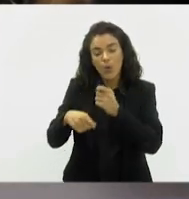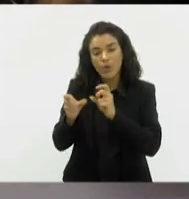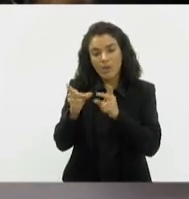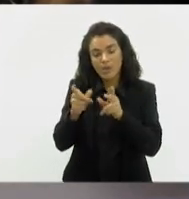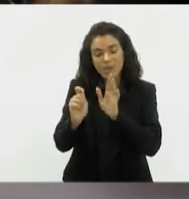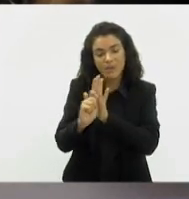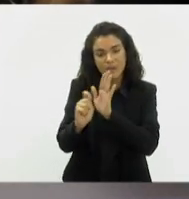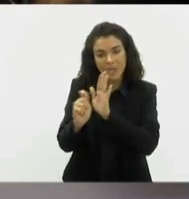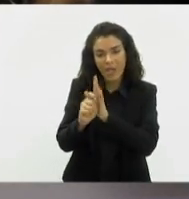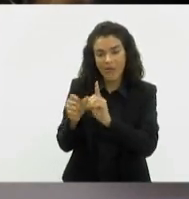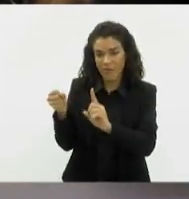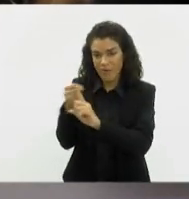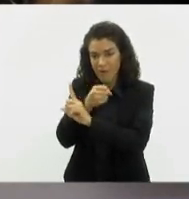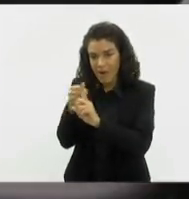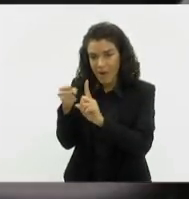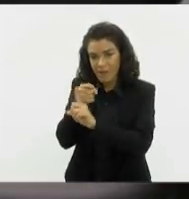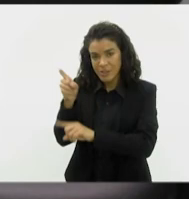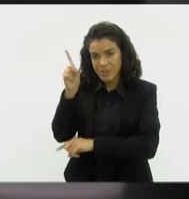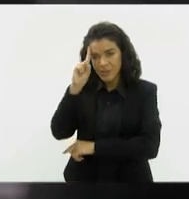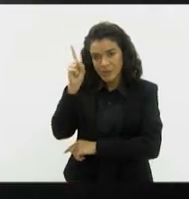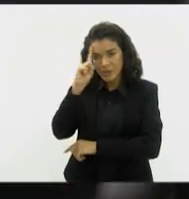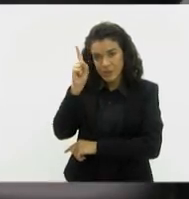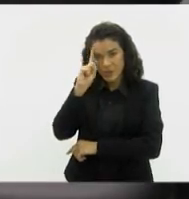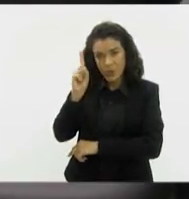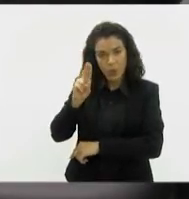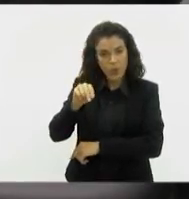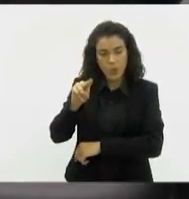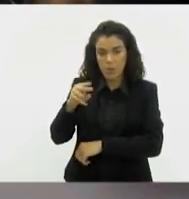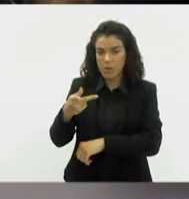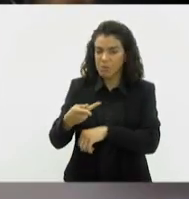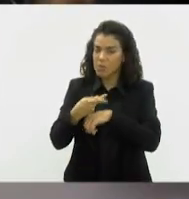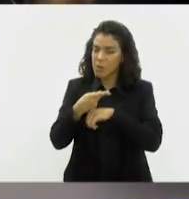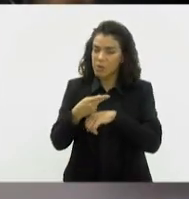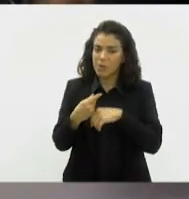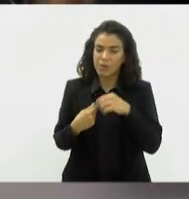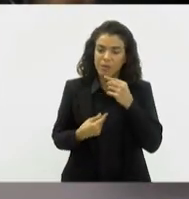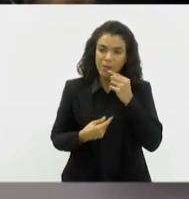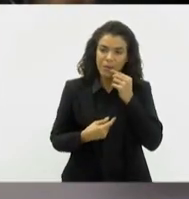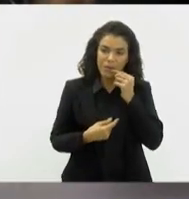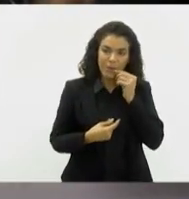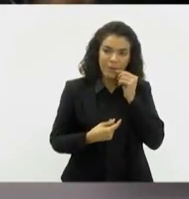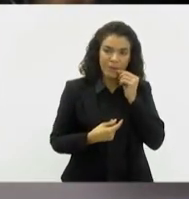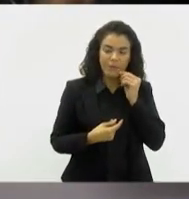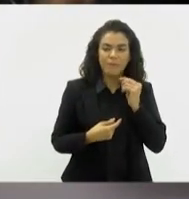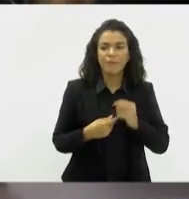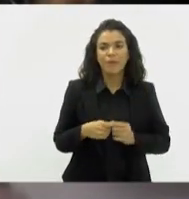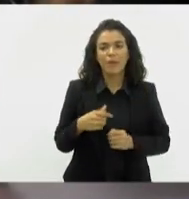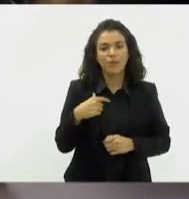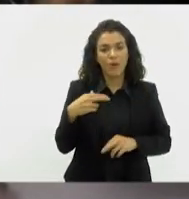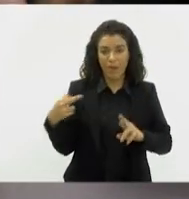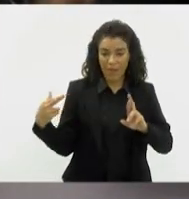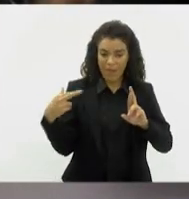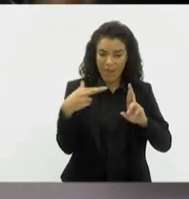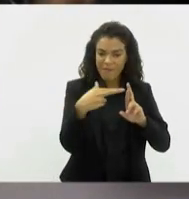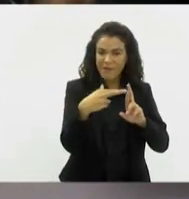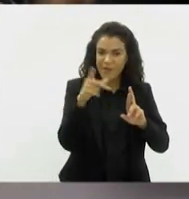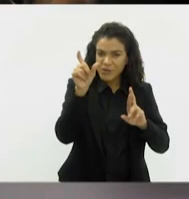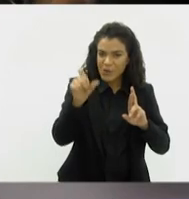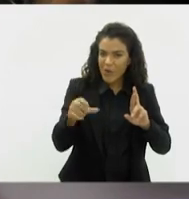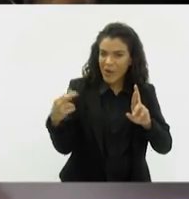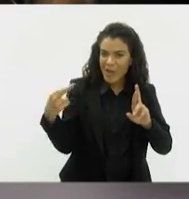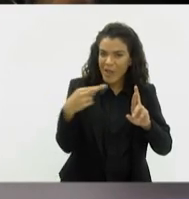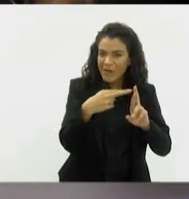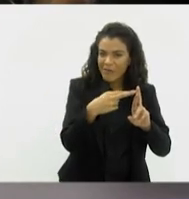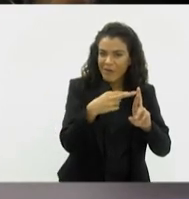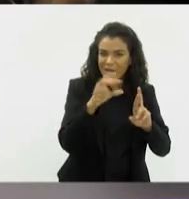dentro da favela, ninguém lhe procura. Não, não me procuraram, nunca me procuraram. Impressionante. Deputado, mas... O senhor virou uma referência. Deputado. O senhor virou uma